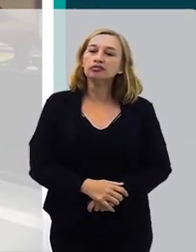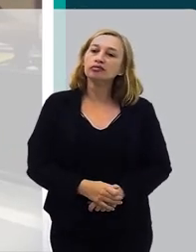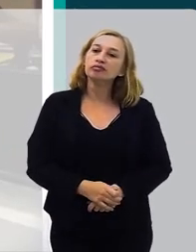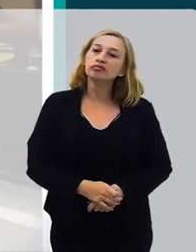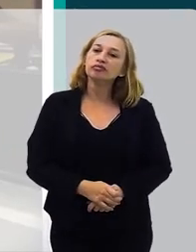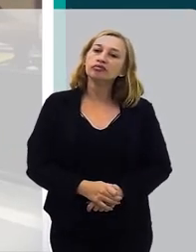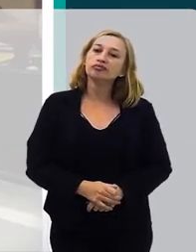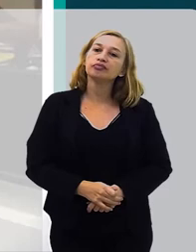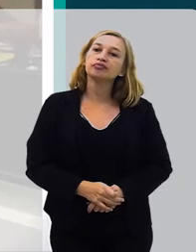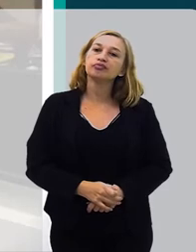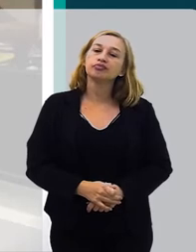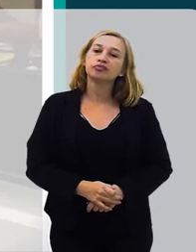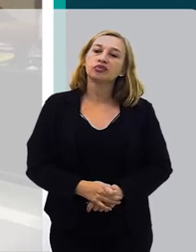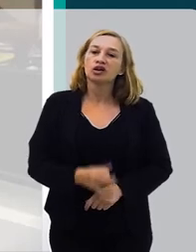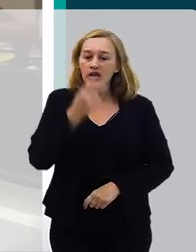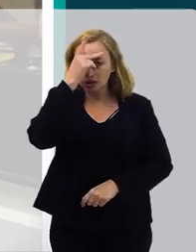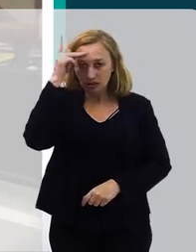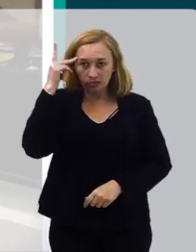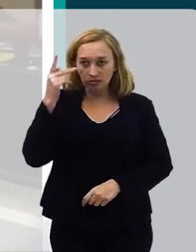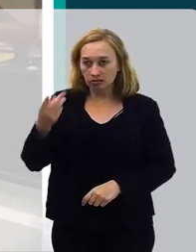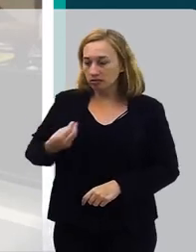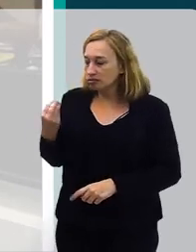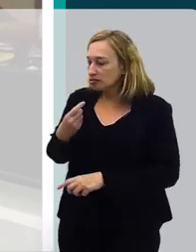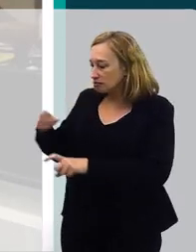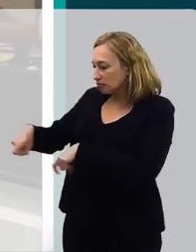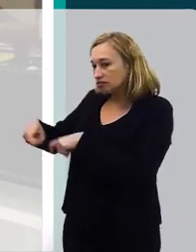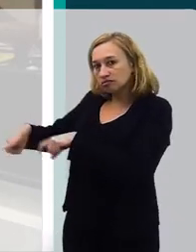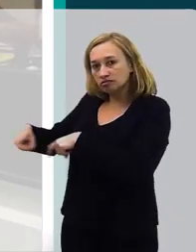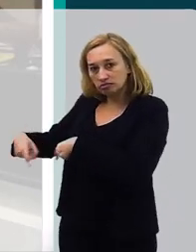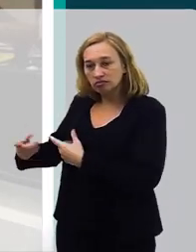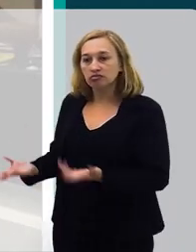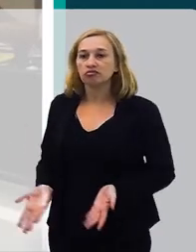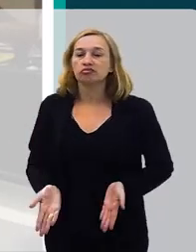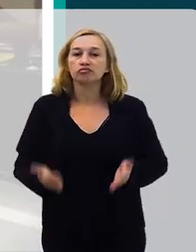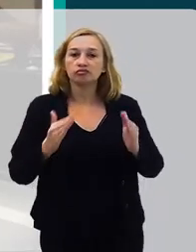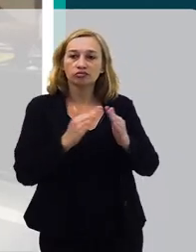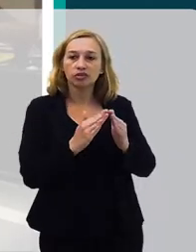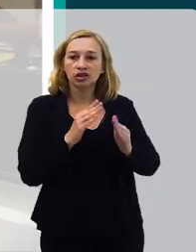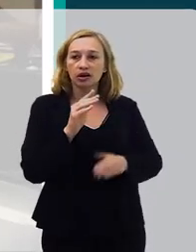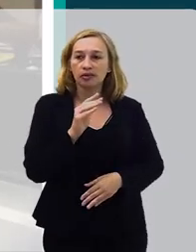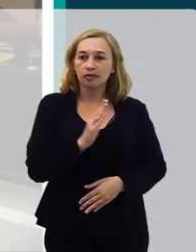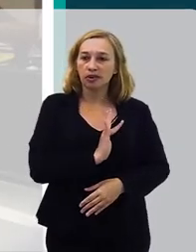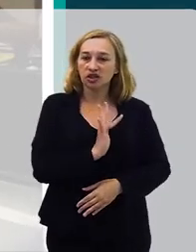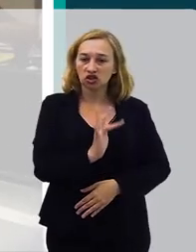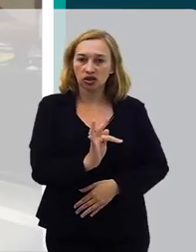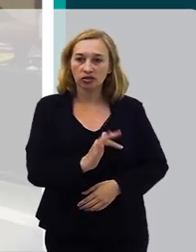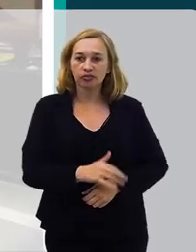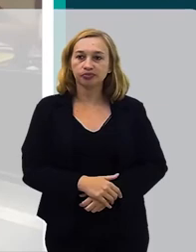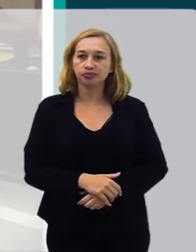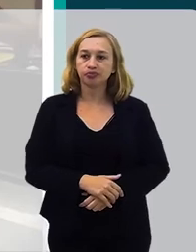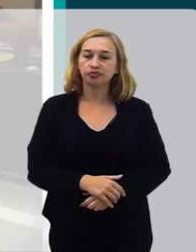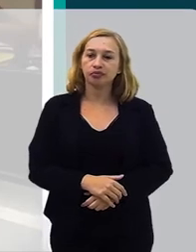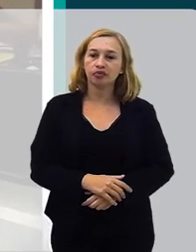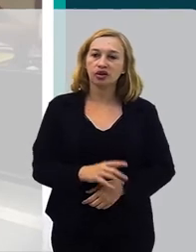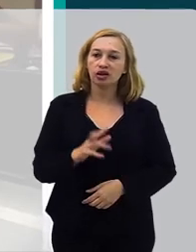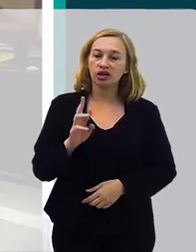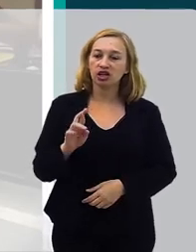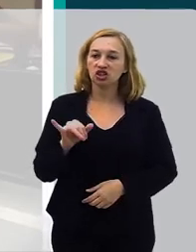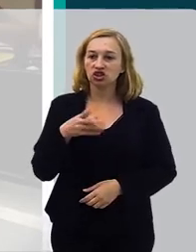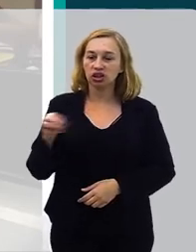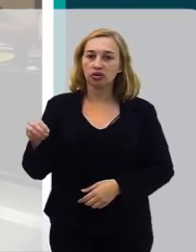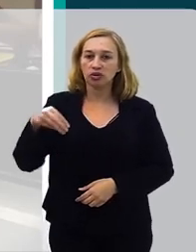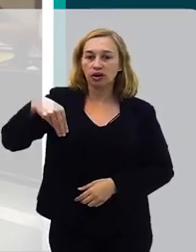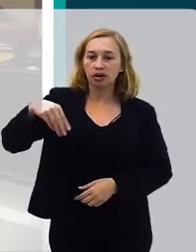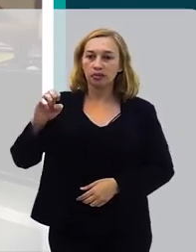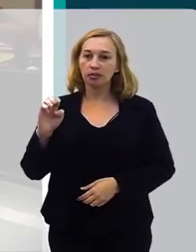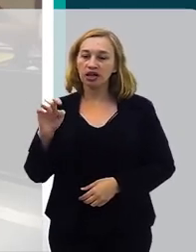né, da cidade, pessoas do interior, pessoas que moram na Baixada, né, na região